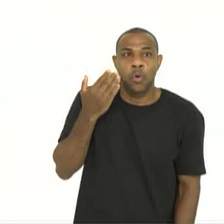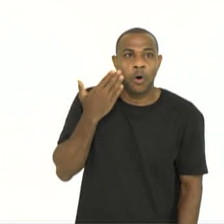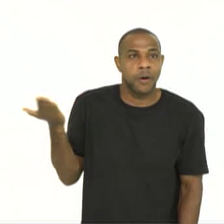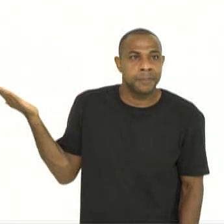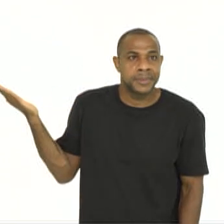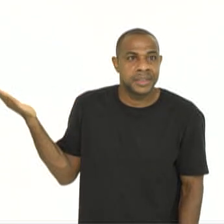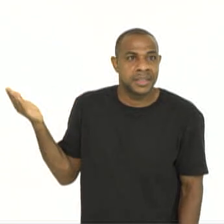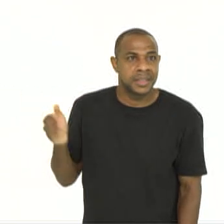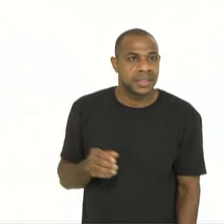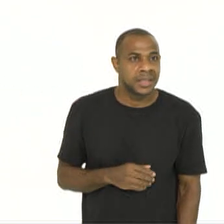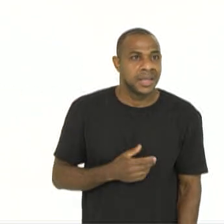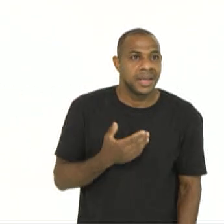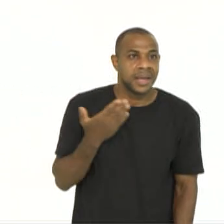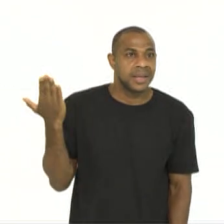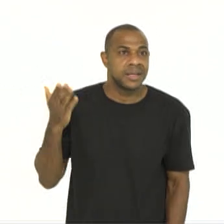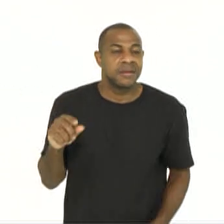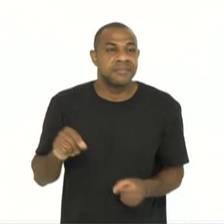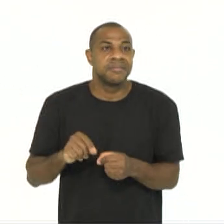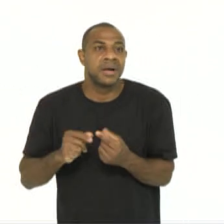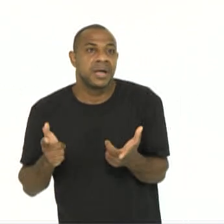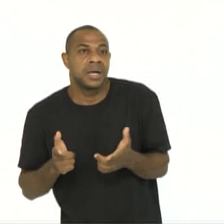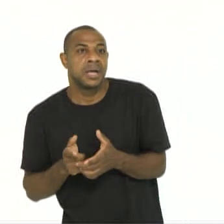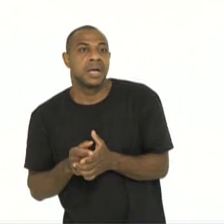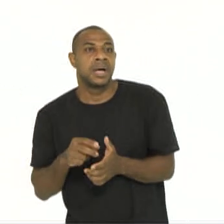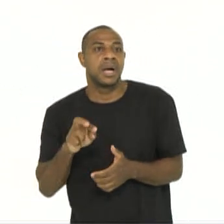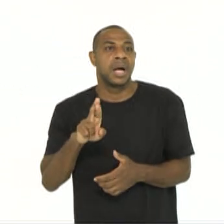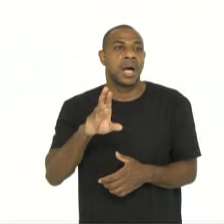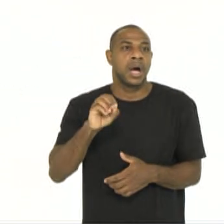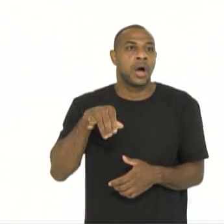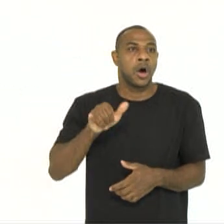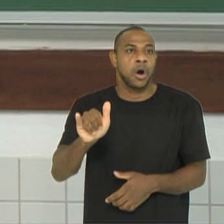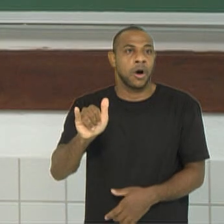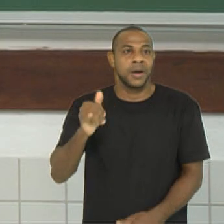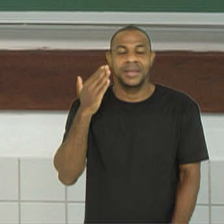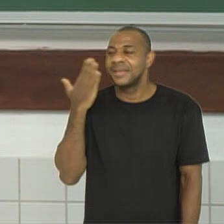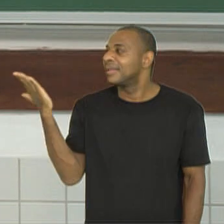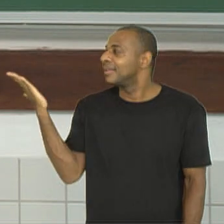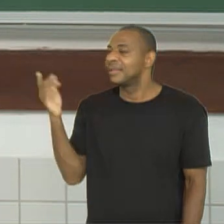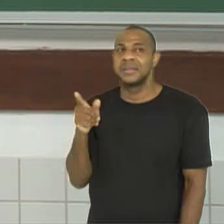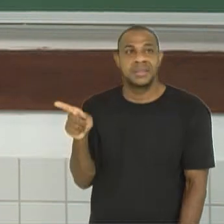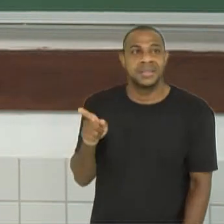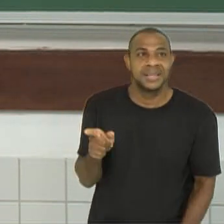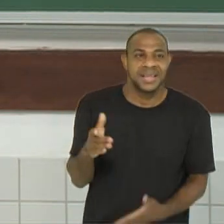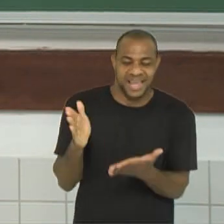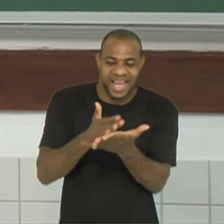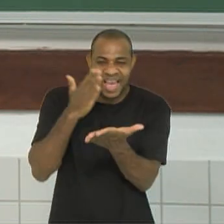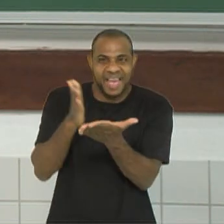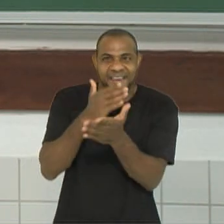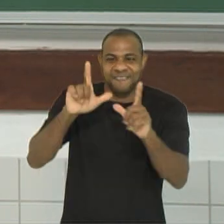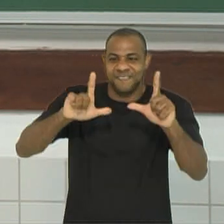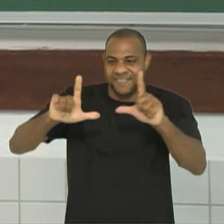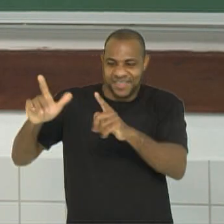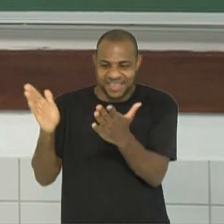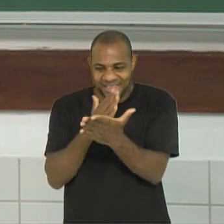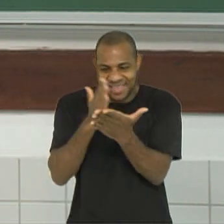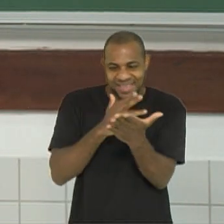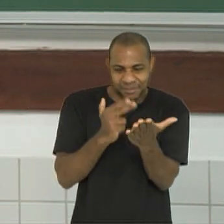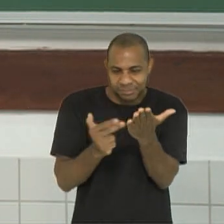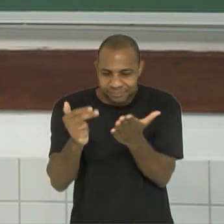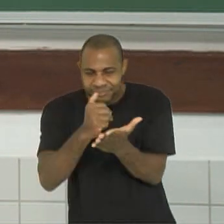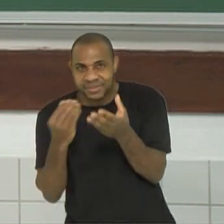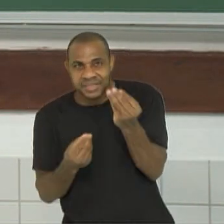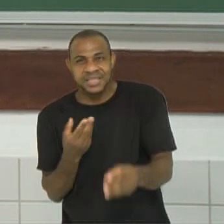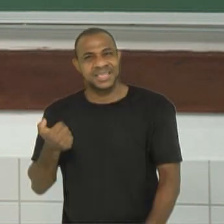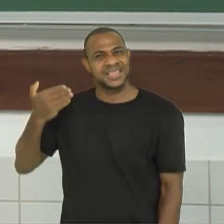assim, ele vai se apropriar das questões da revistinha. Mas é lógico que o trabalho dele, ele até fala que